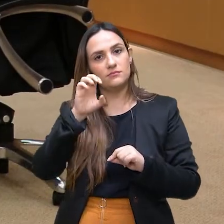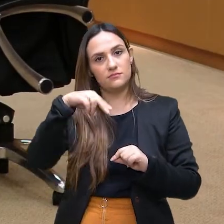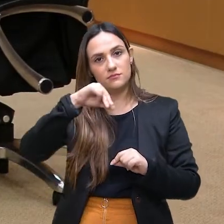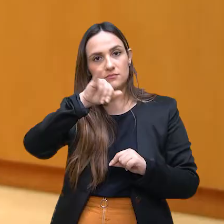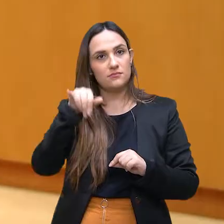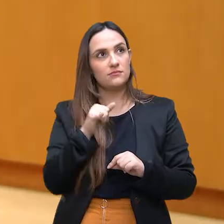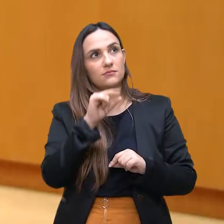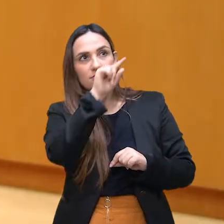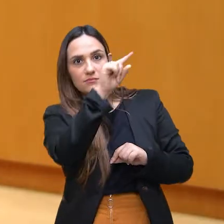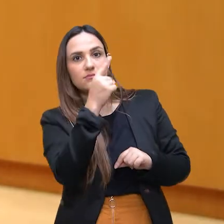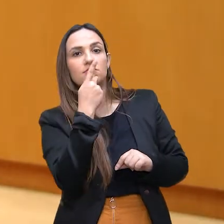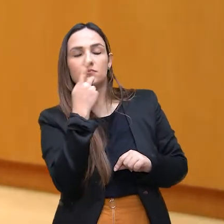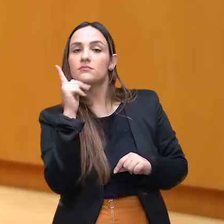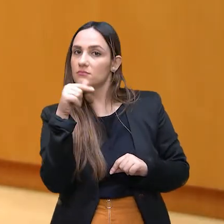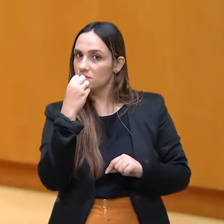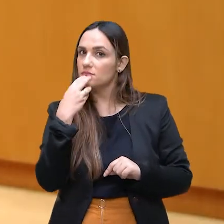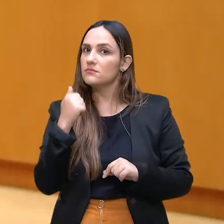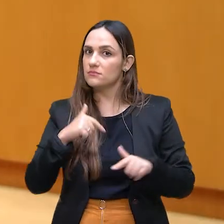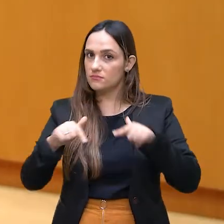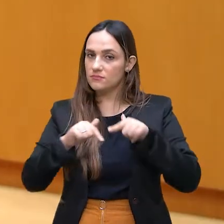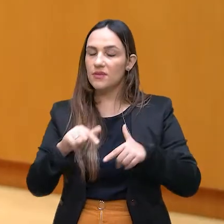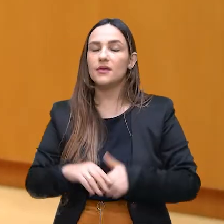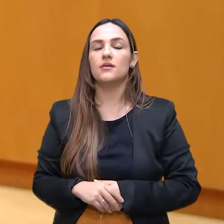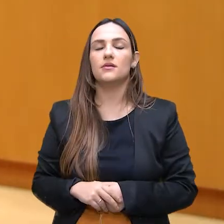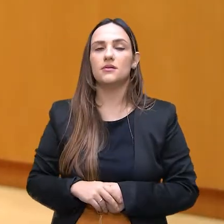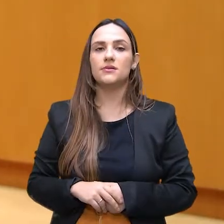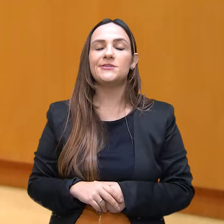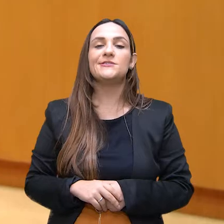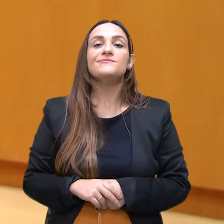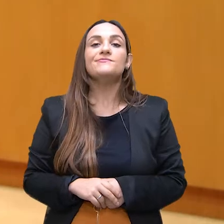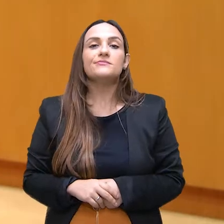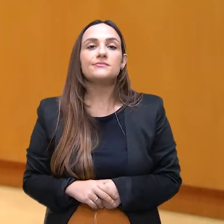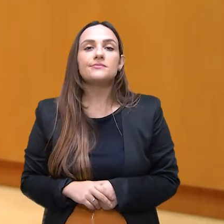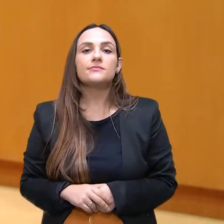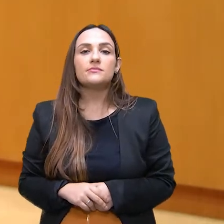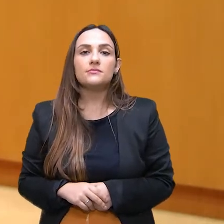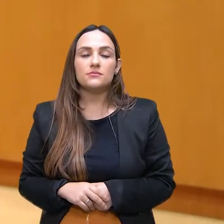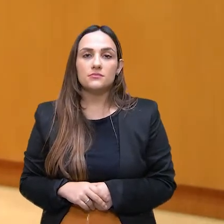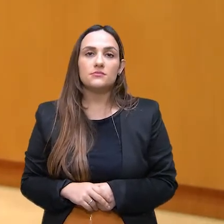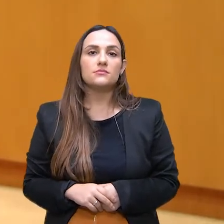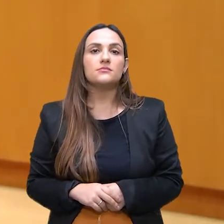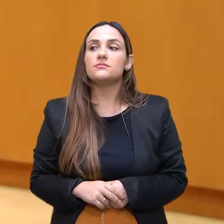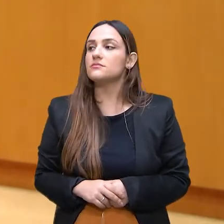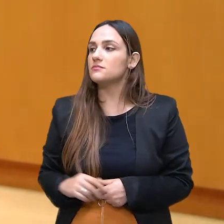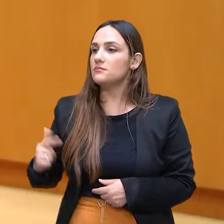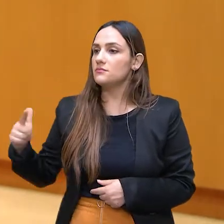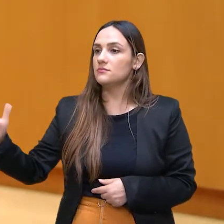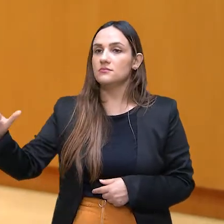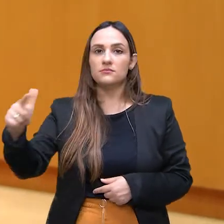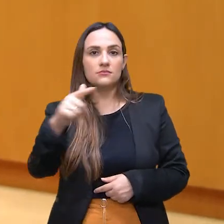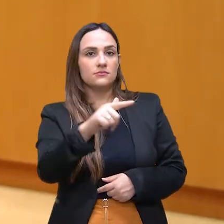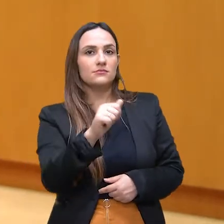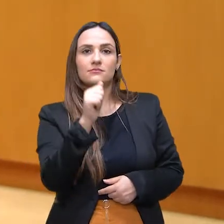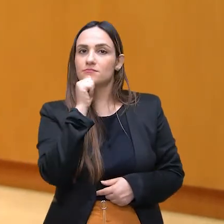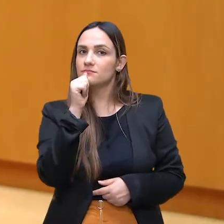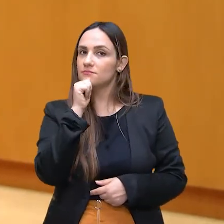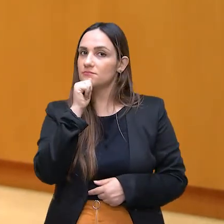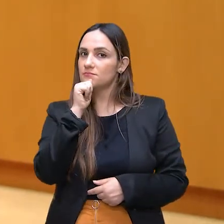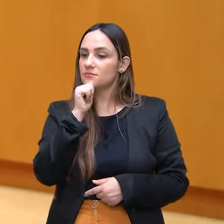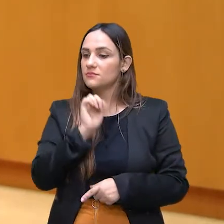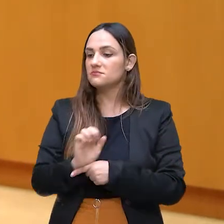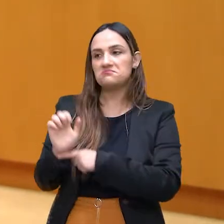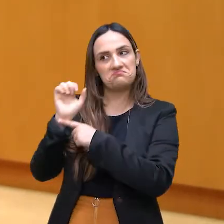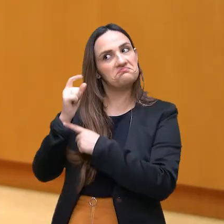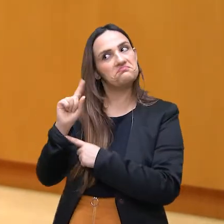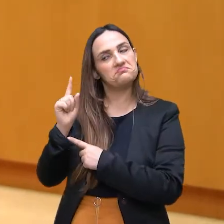CNJ incluiu como boas práticas para ser também feito pelos outros estados. Ainda não tenho notícia